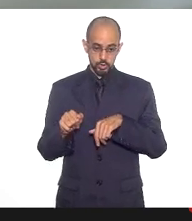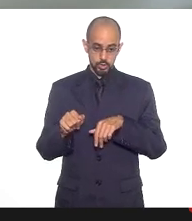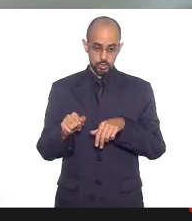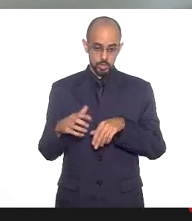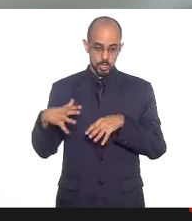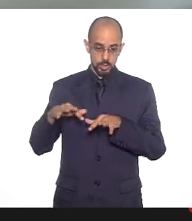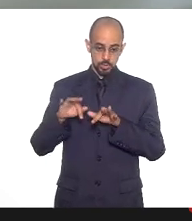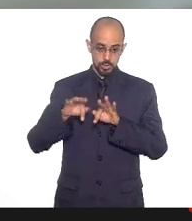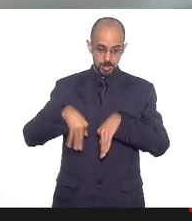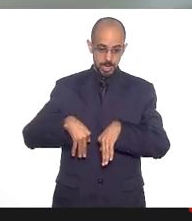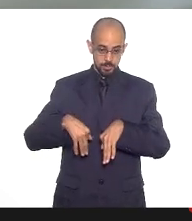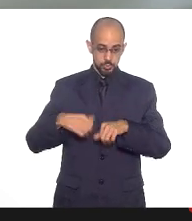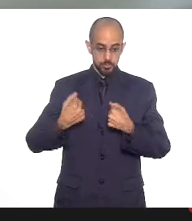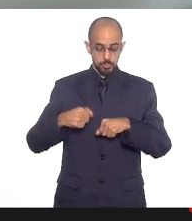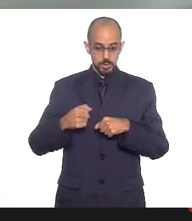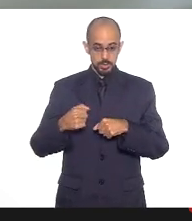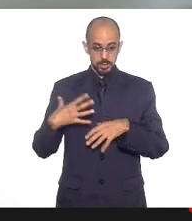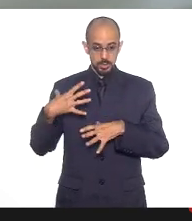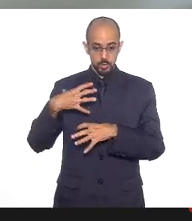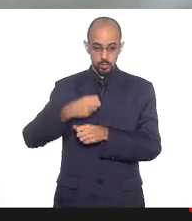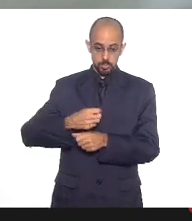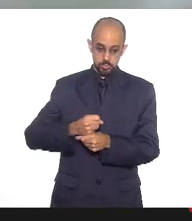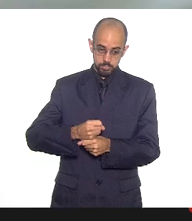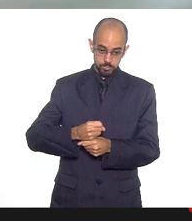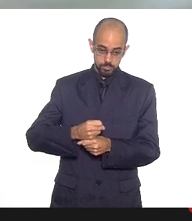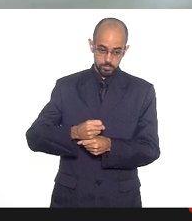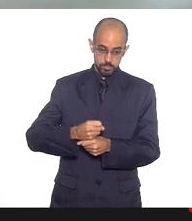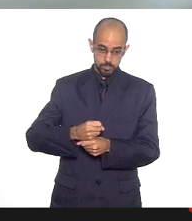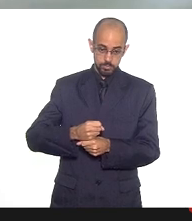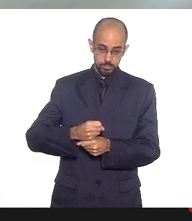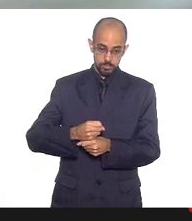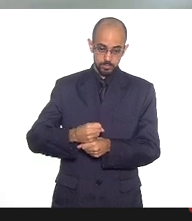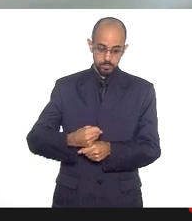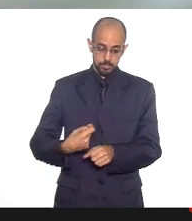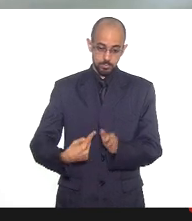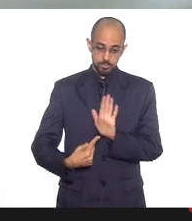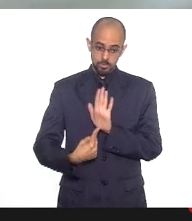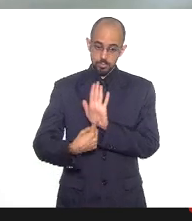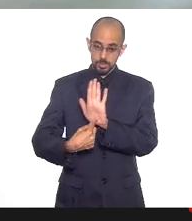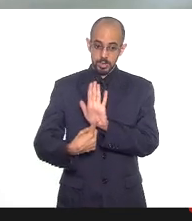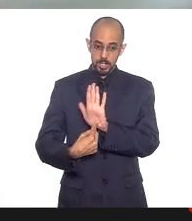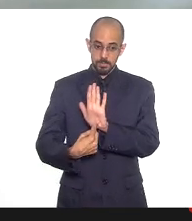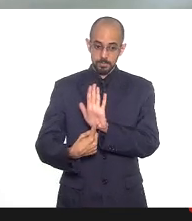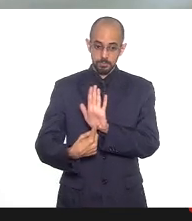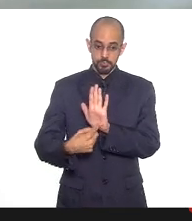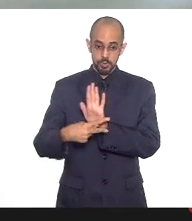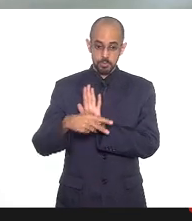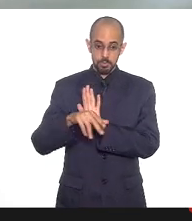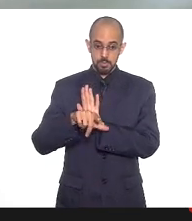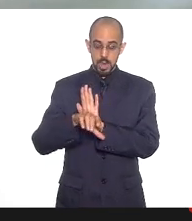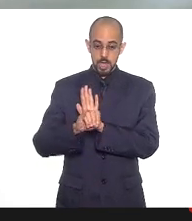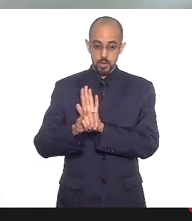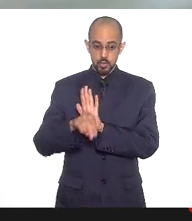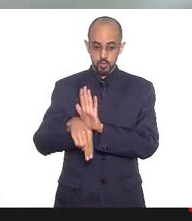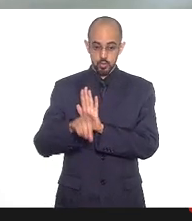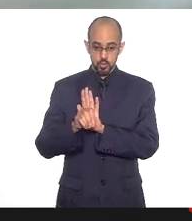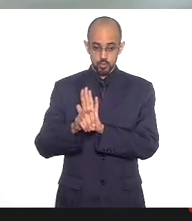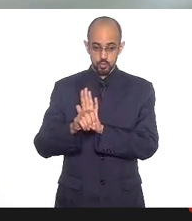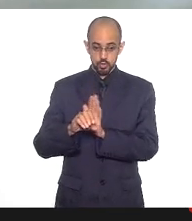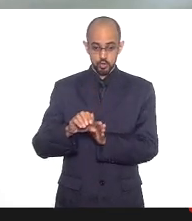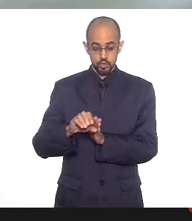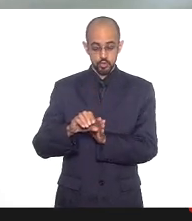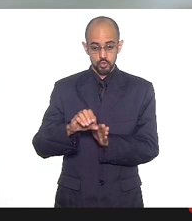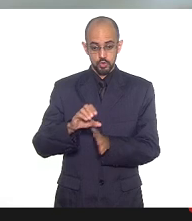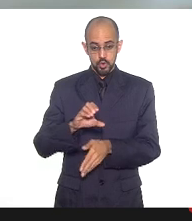contas, porque quando os senhores que fazem esse encontro de contas, só fazem encontro de contas verificando os investimentos,